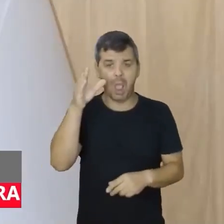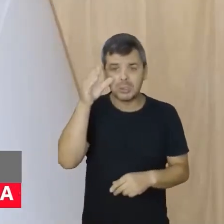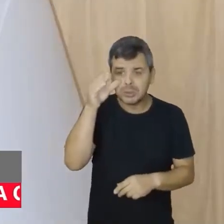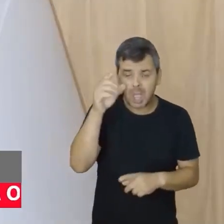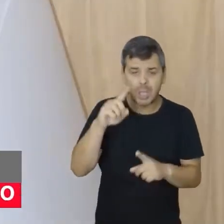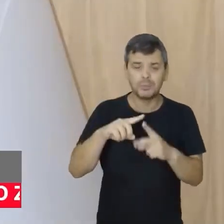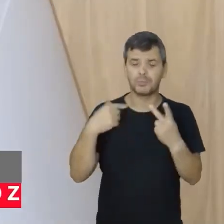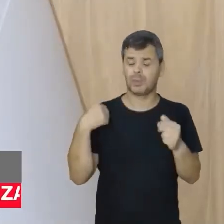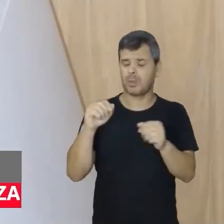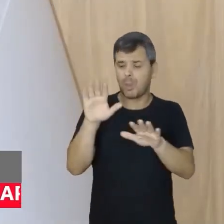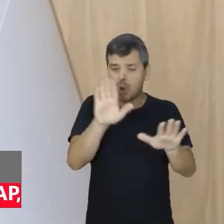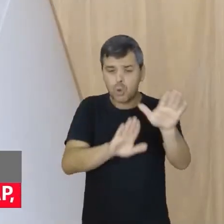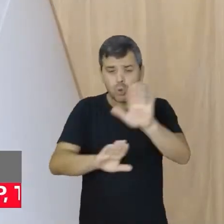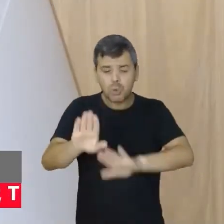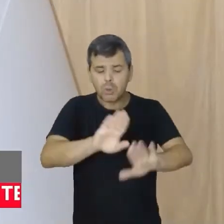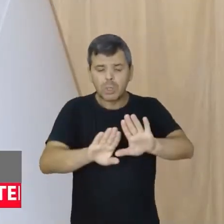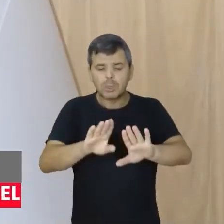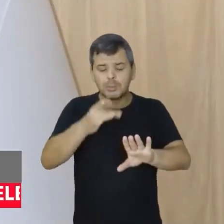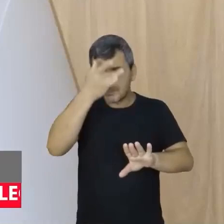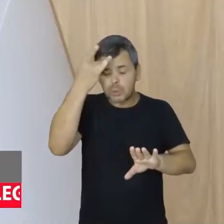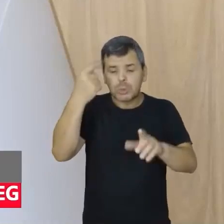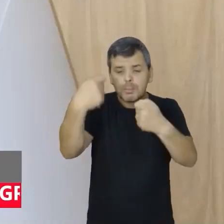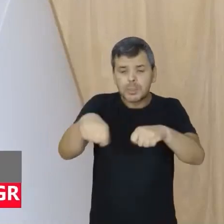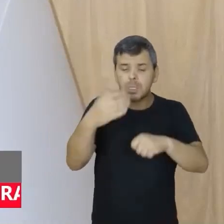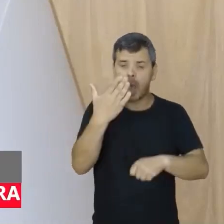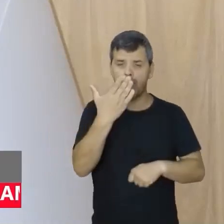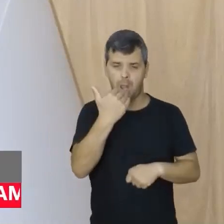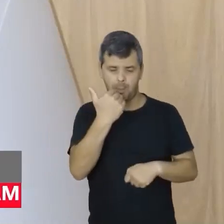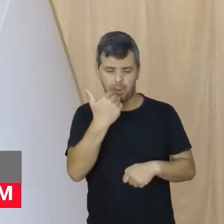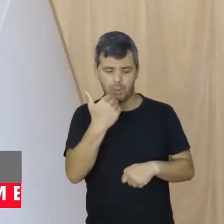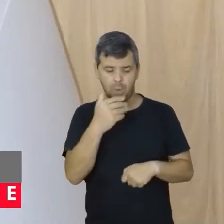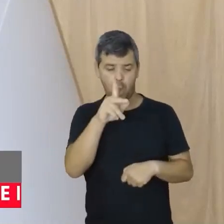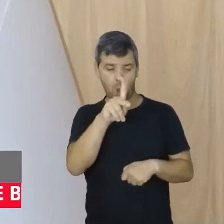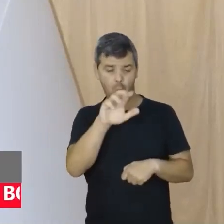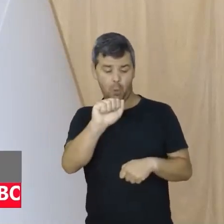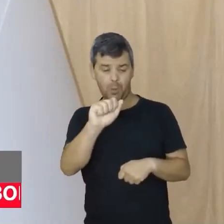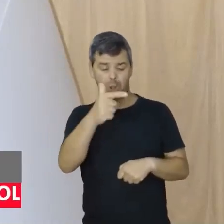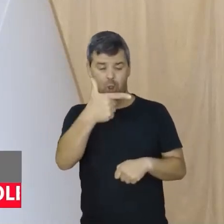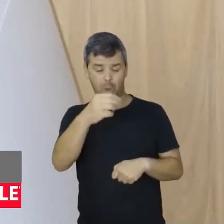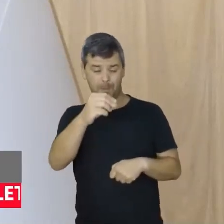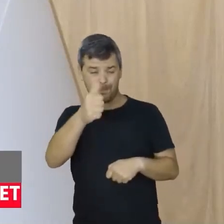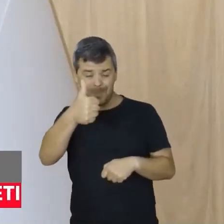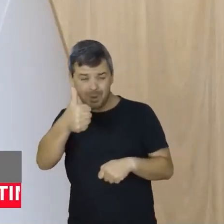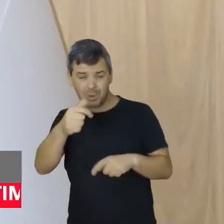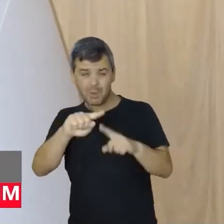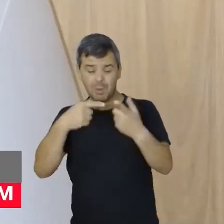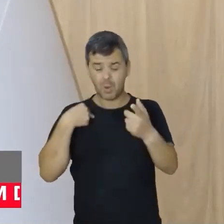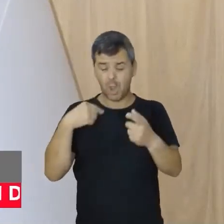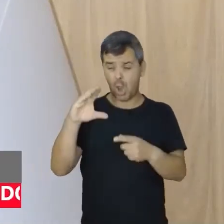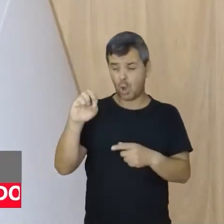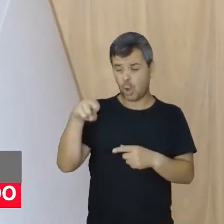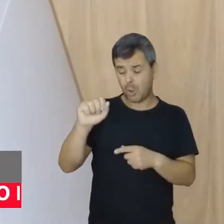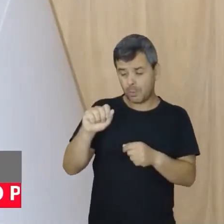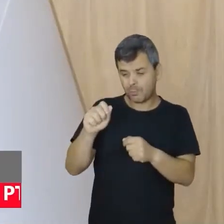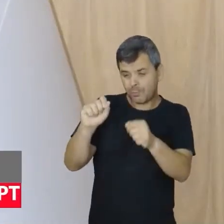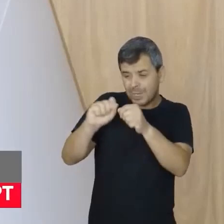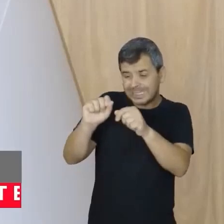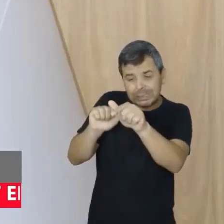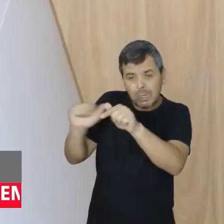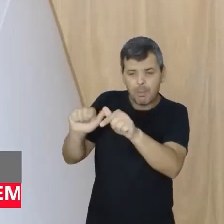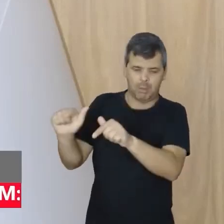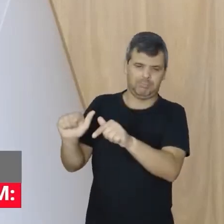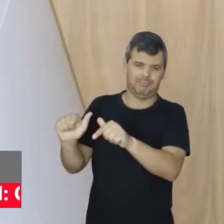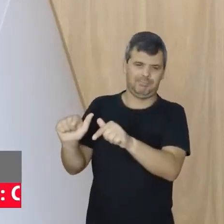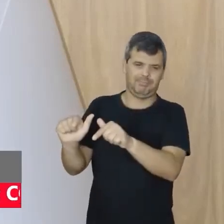ciência, também os cuidados com quem mais precisa de alimentos. O PA 2021 foi o ano em que a CONAB menos operacionalizou o